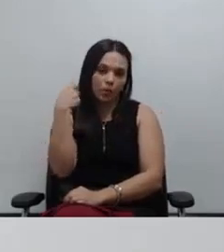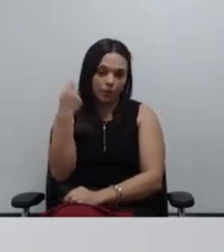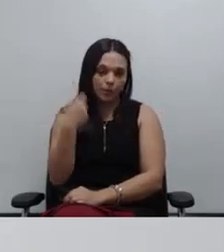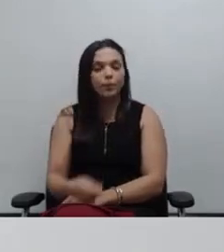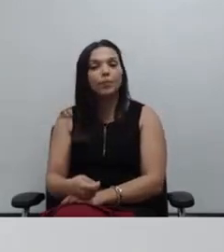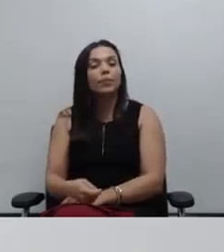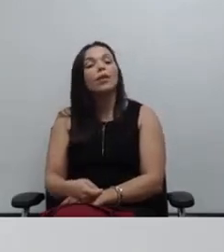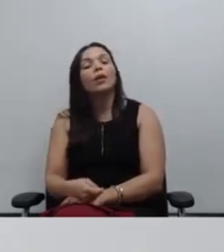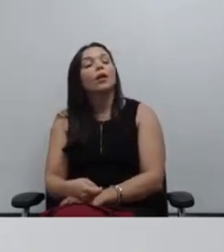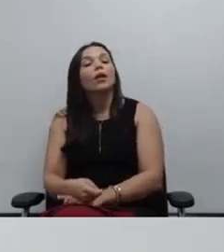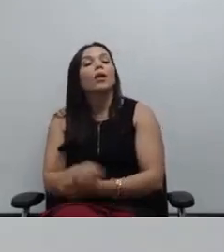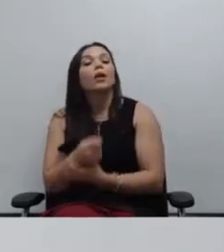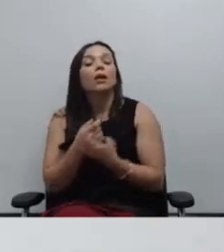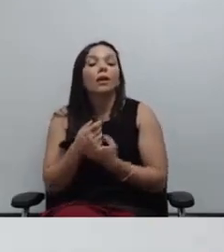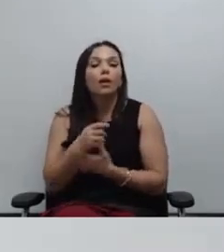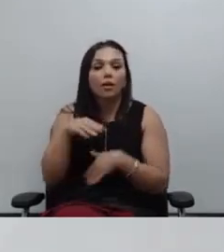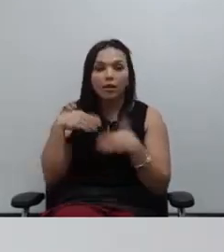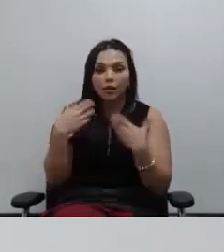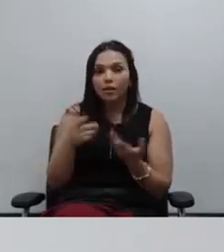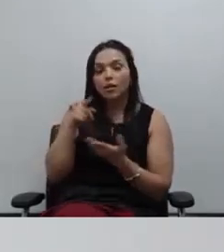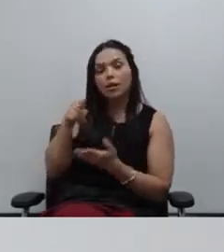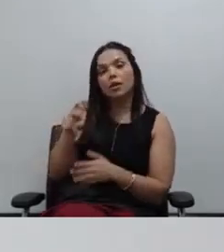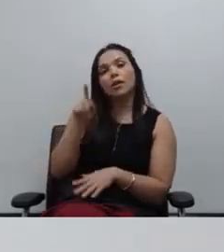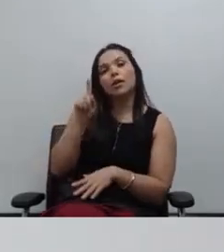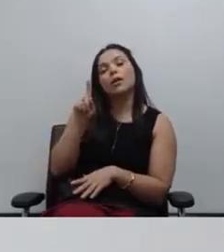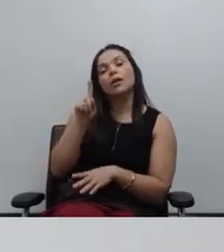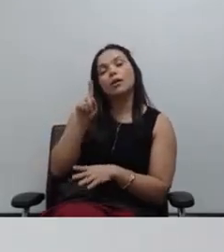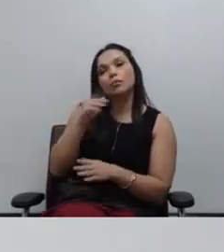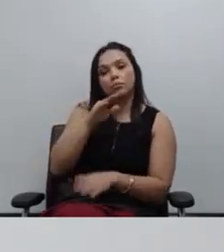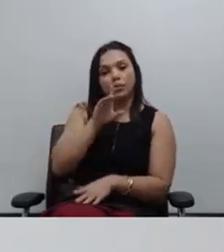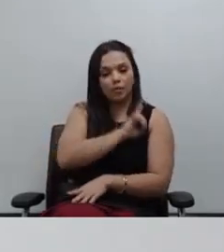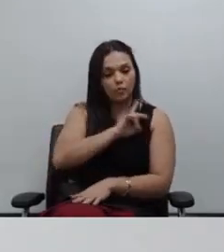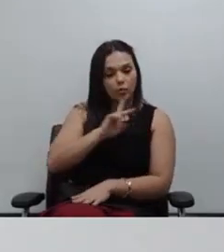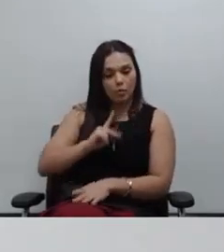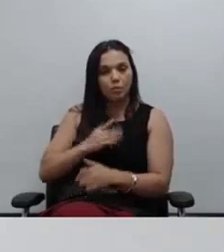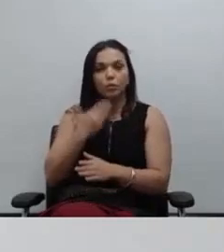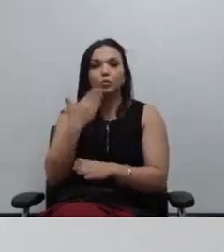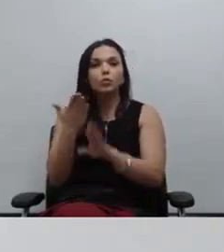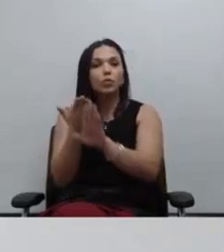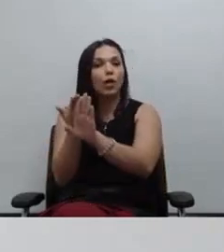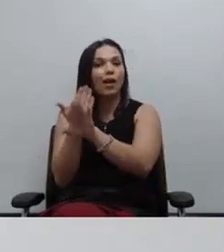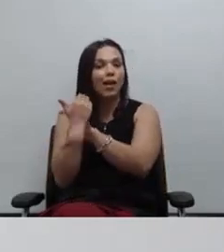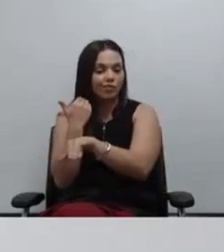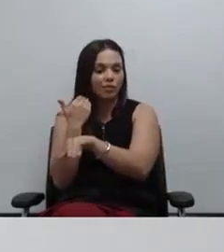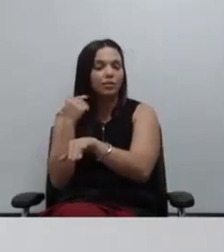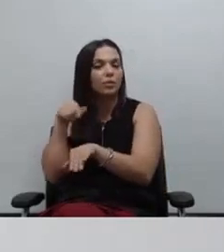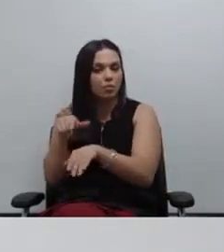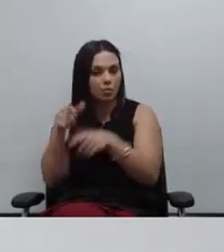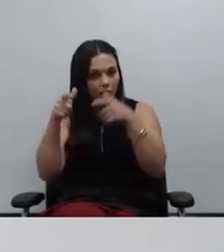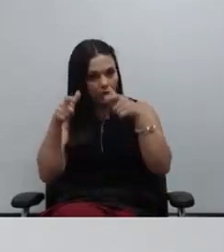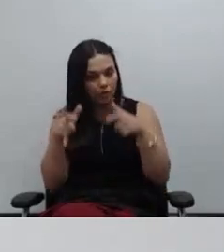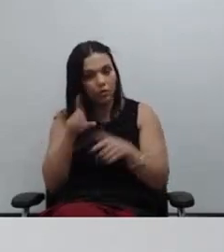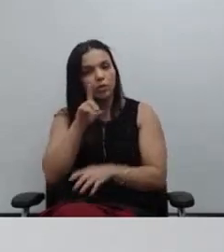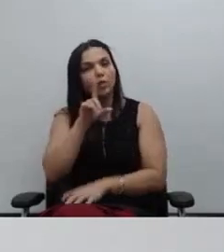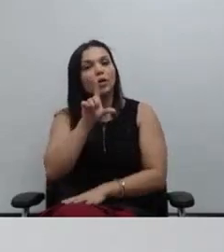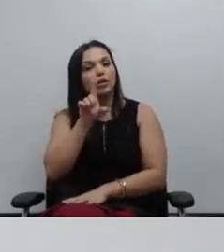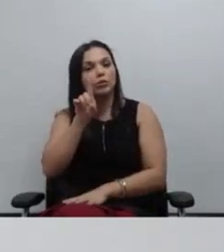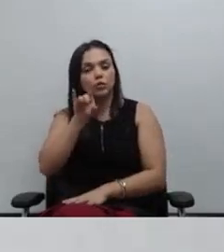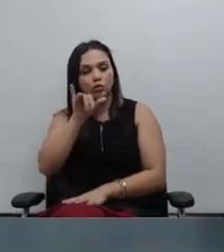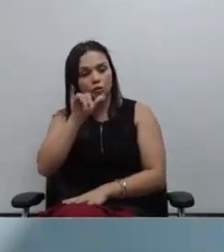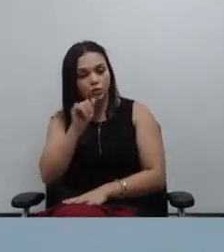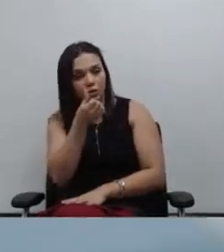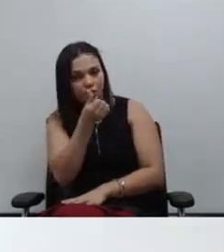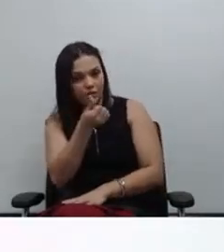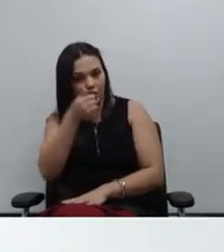a interessada encaminhou os nomes das defensoras públicas participantes que necessitarão de afastamentos para o evento supracitado, dados sobre a data, sua realização e seu